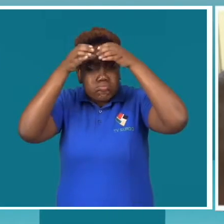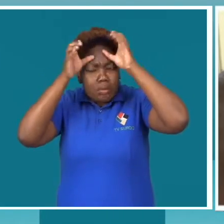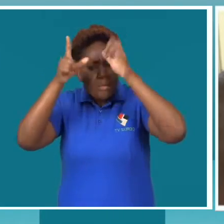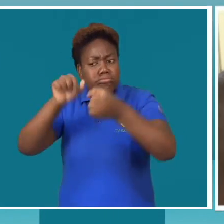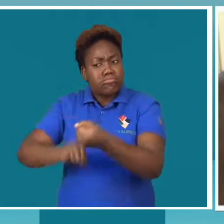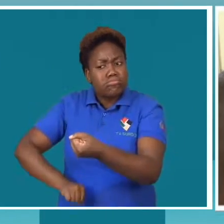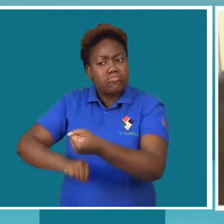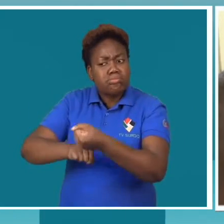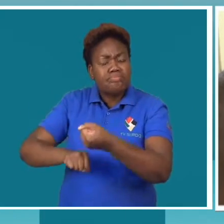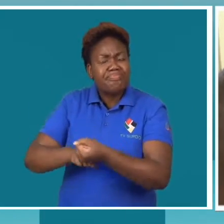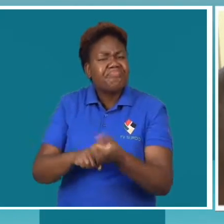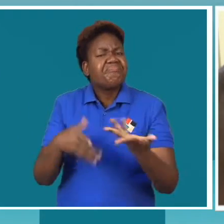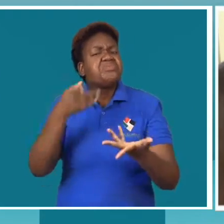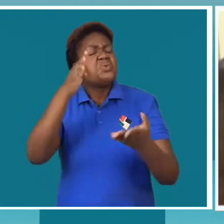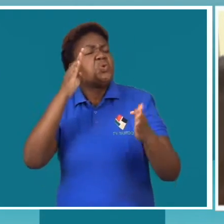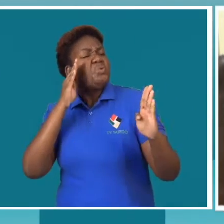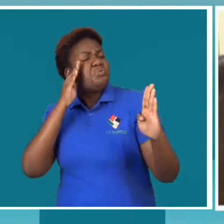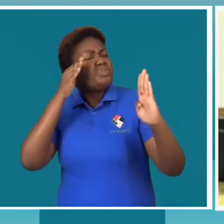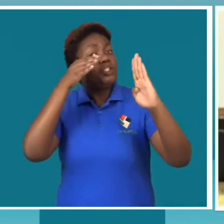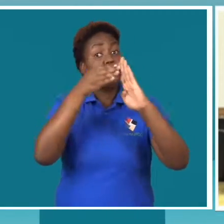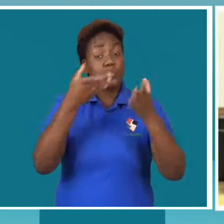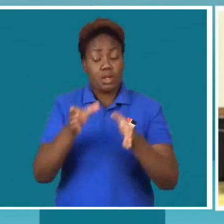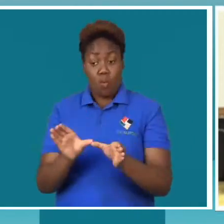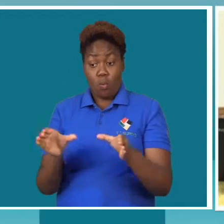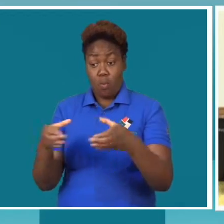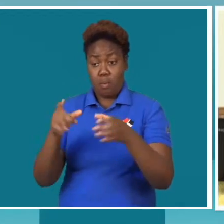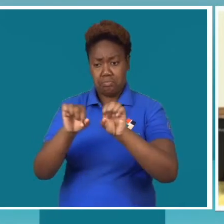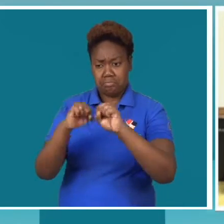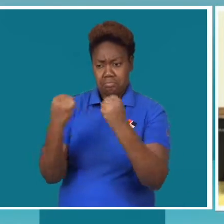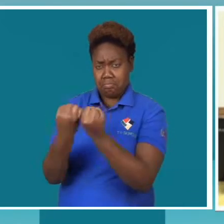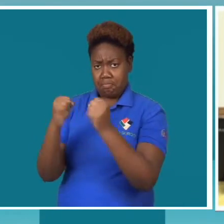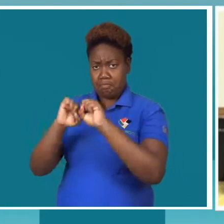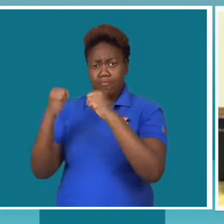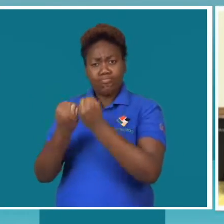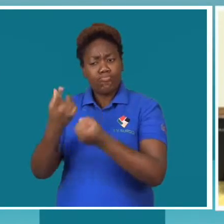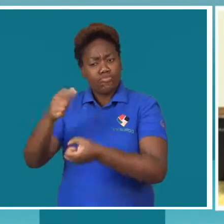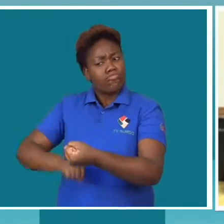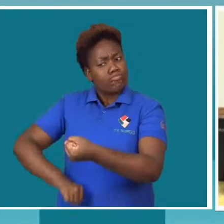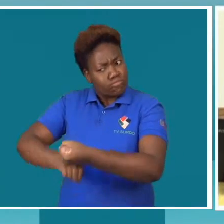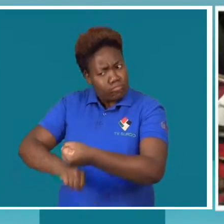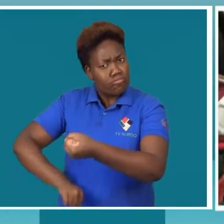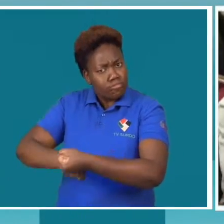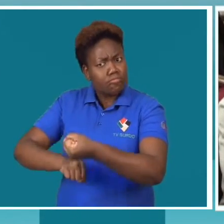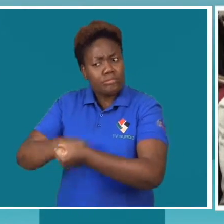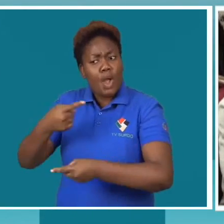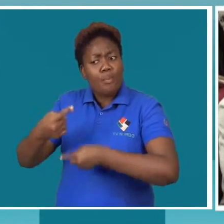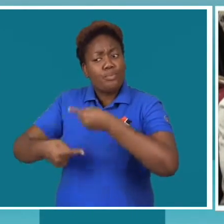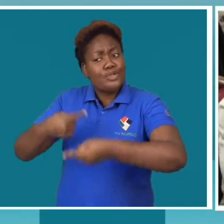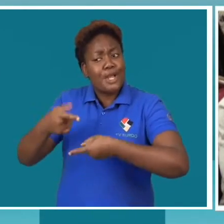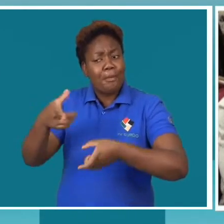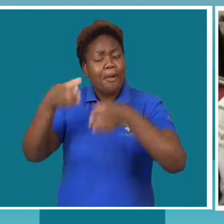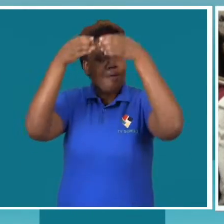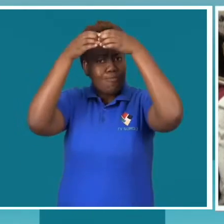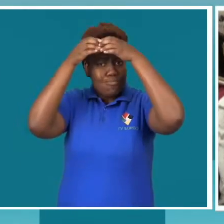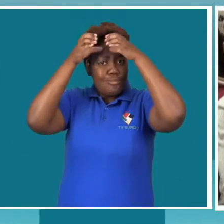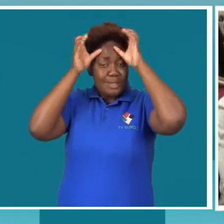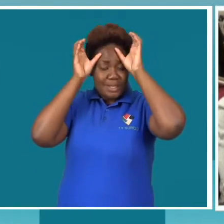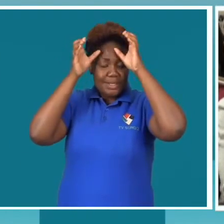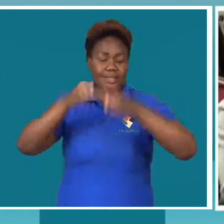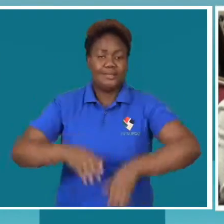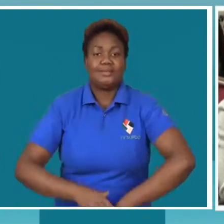sustentabilidade. O treinamento, que decorreu em Maputo, tem como objetivo garantir que estas associações tenham a